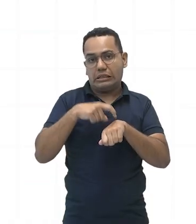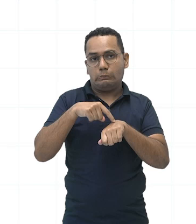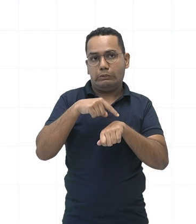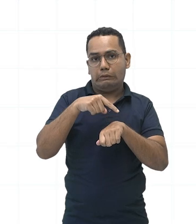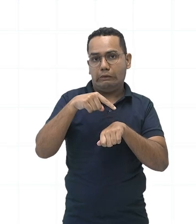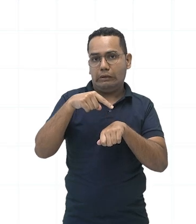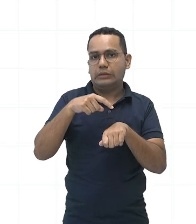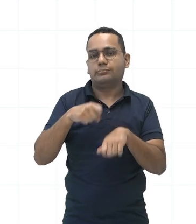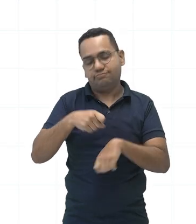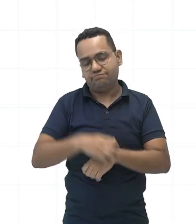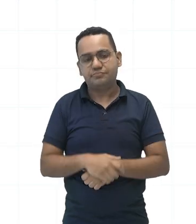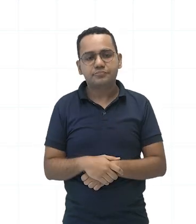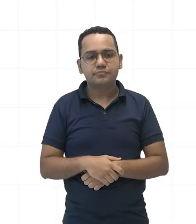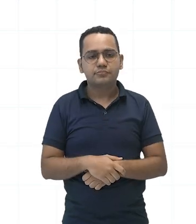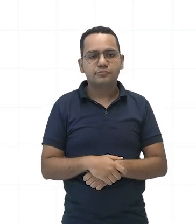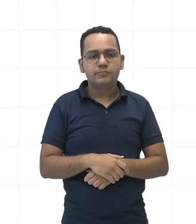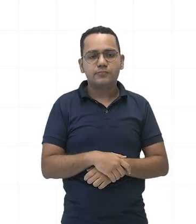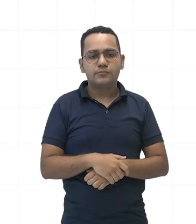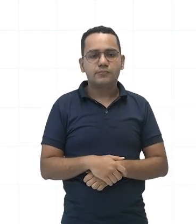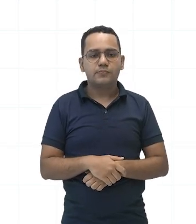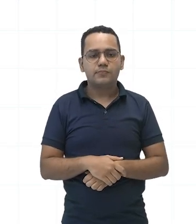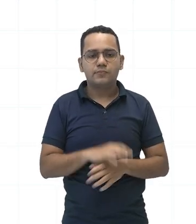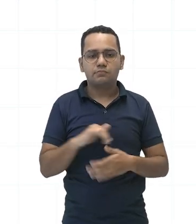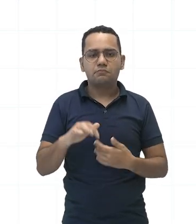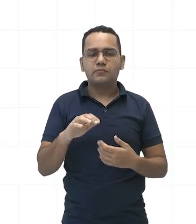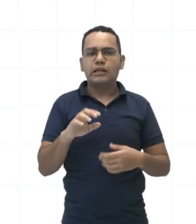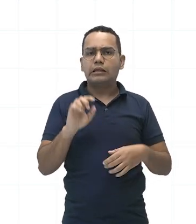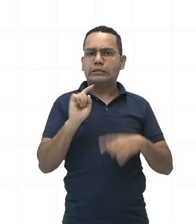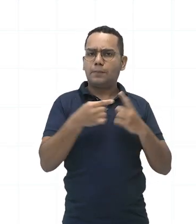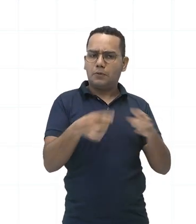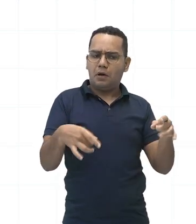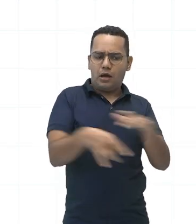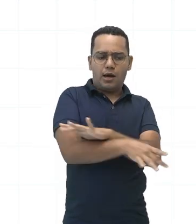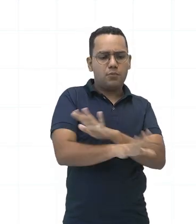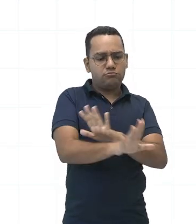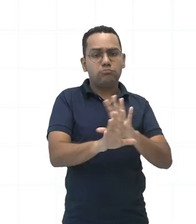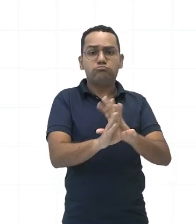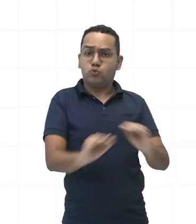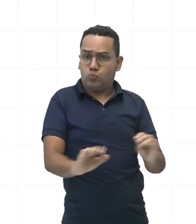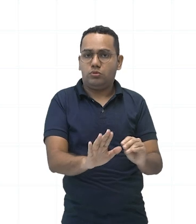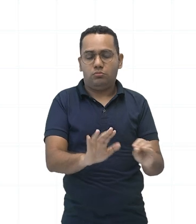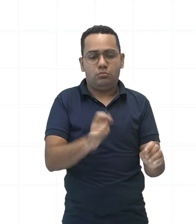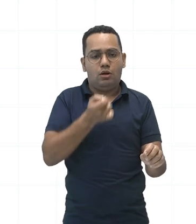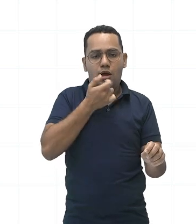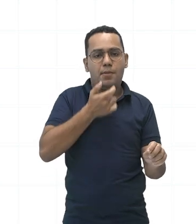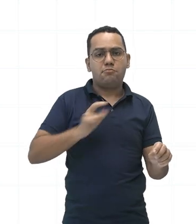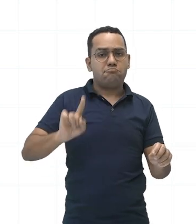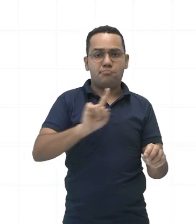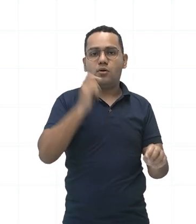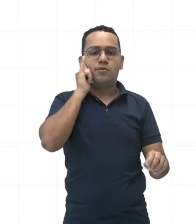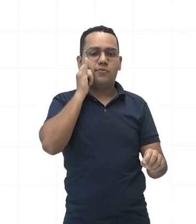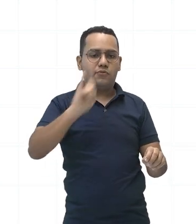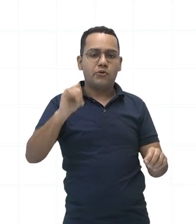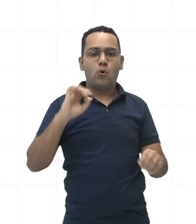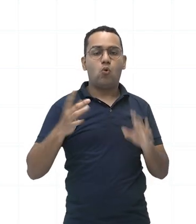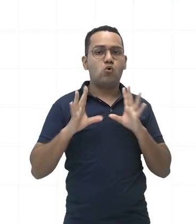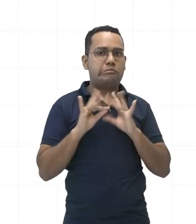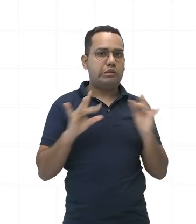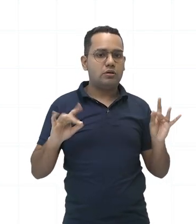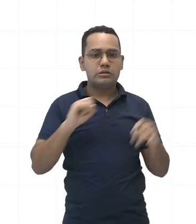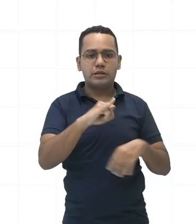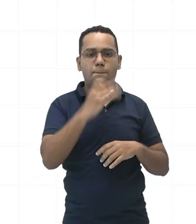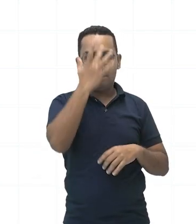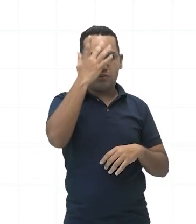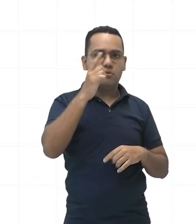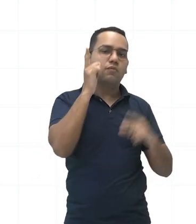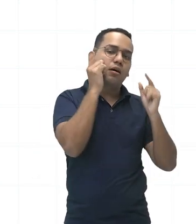ver. Não dê remédios, nem líquidos ou alimentos para a vítima enquanto ela estiver sonolenta ou